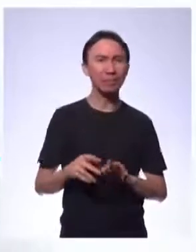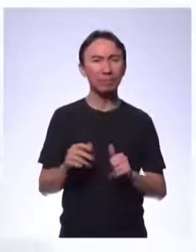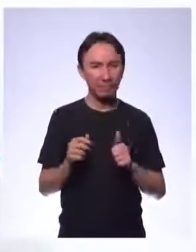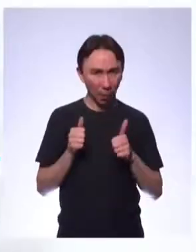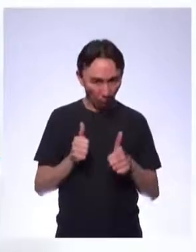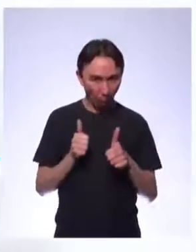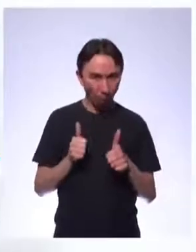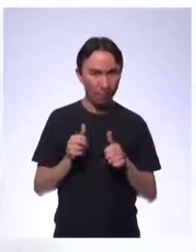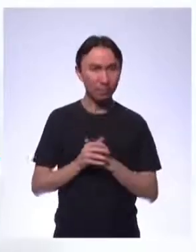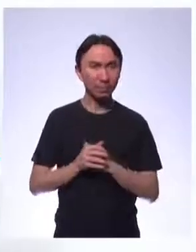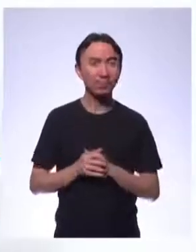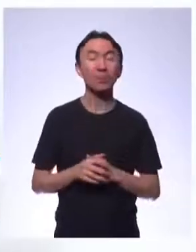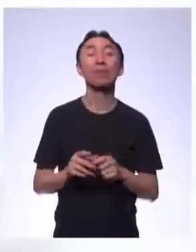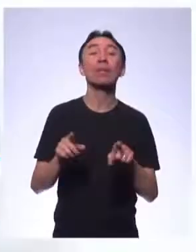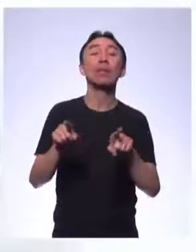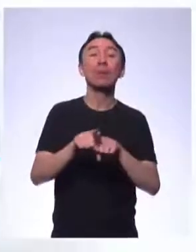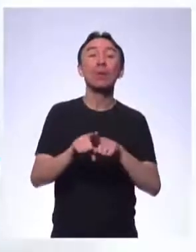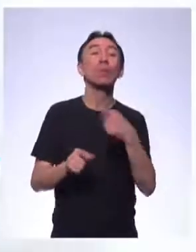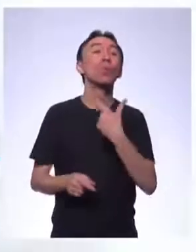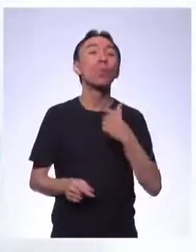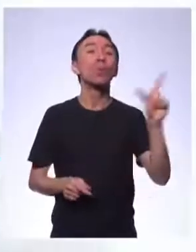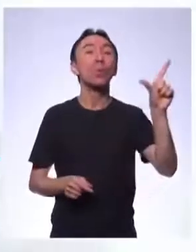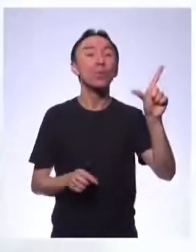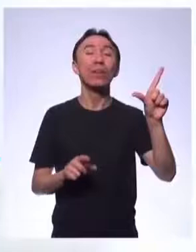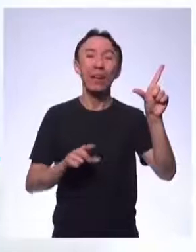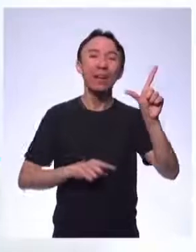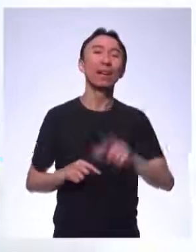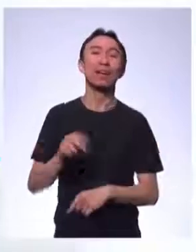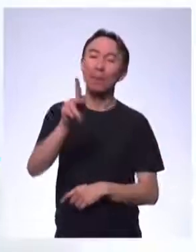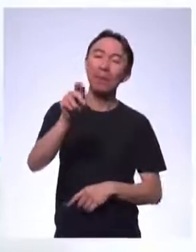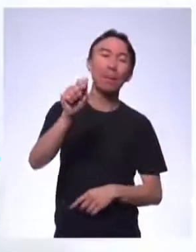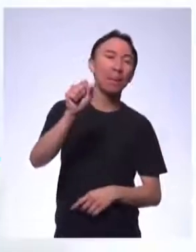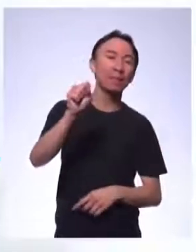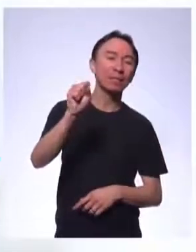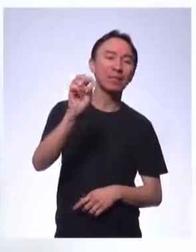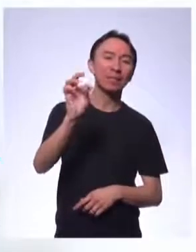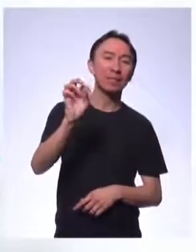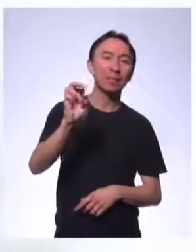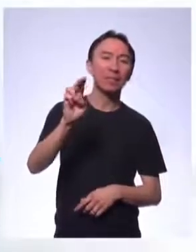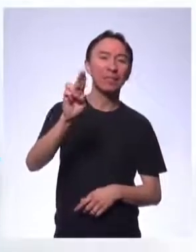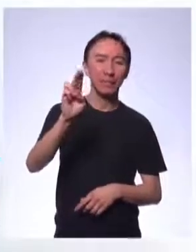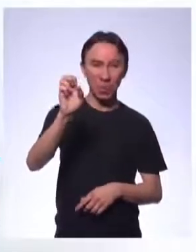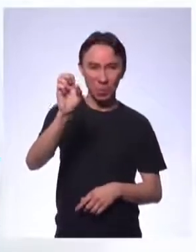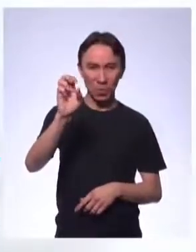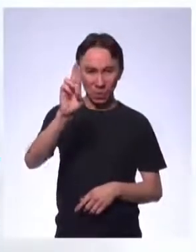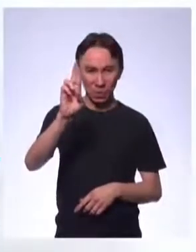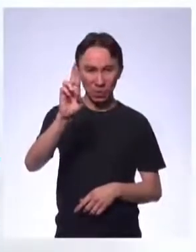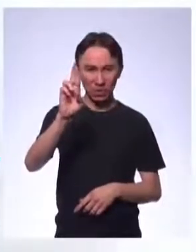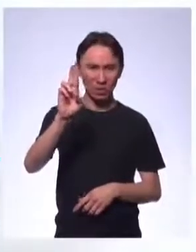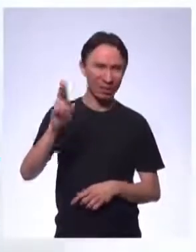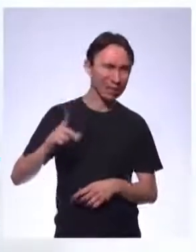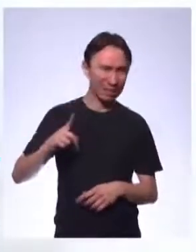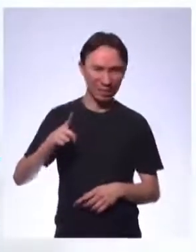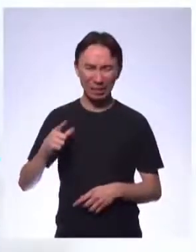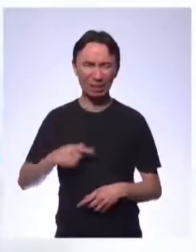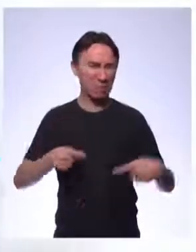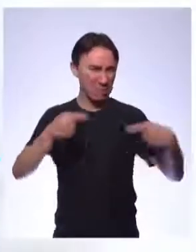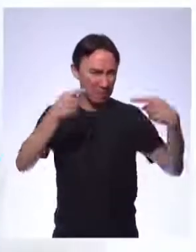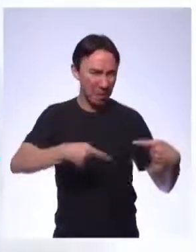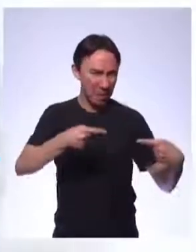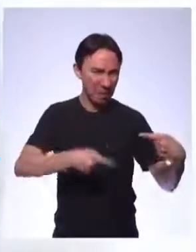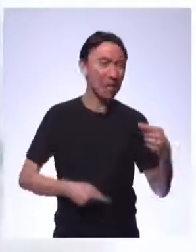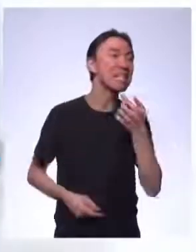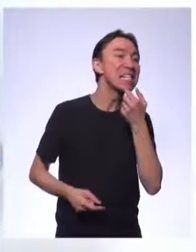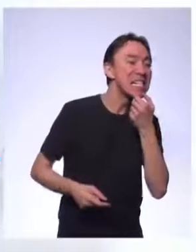inglês. E o outro é o Louis Pasteur, que era francês, né? A Inglaterra e a França têm uma rivalidade aí histórica,